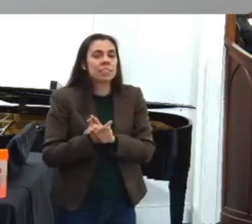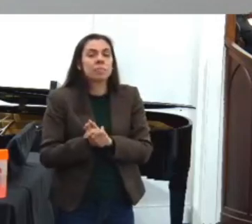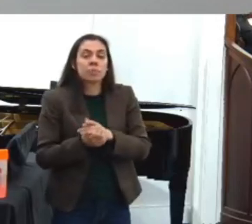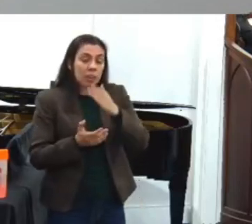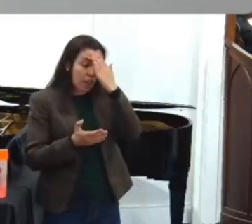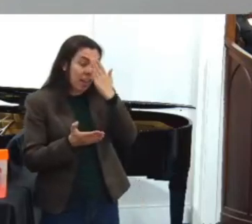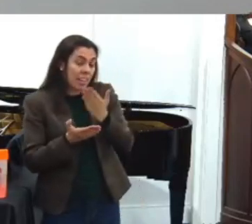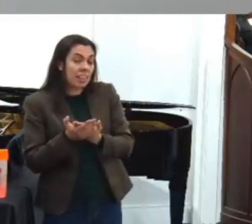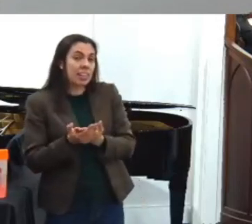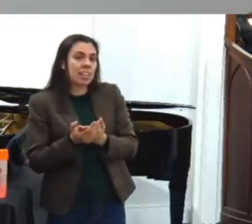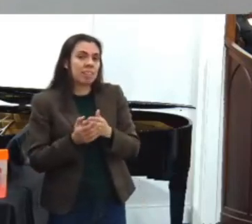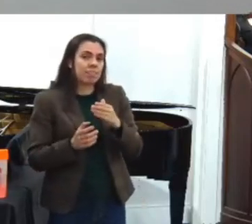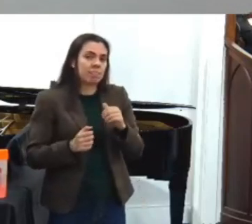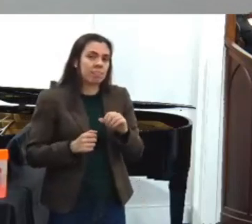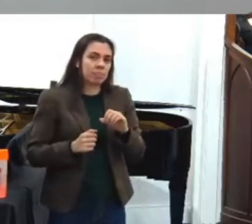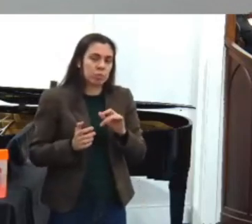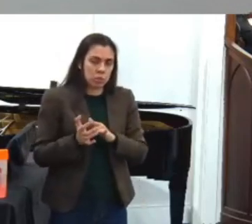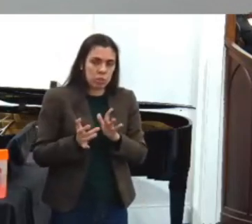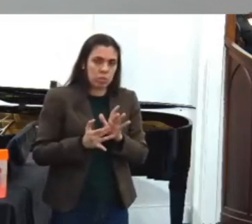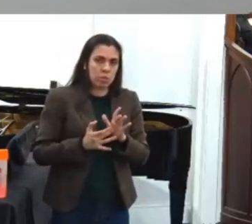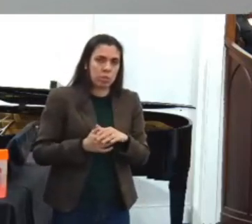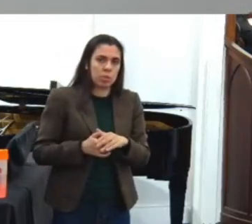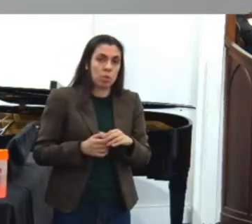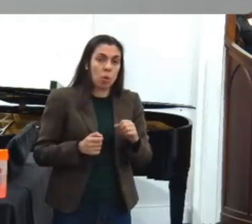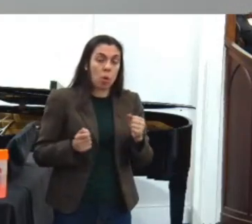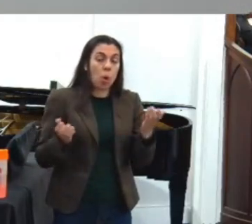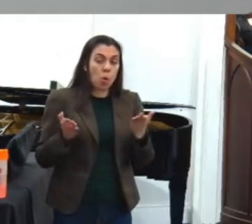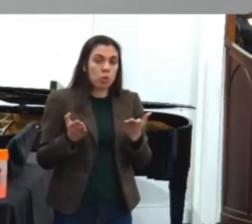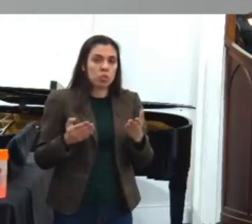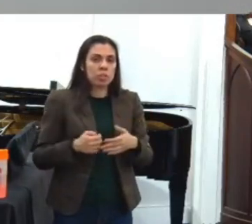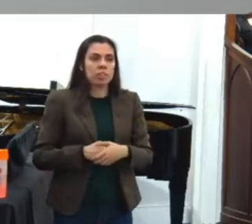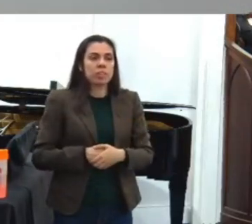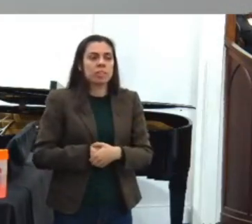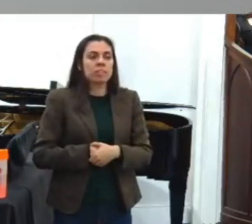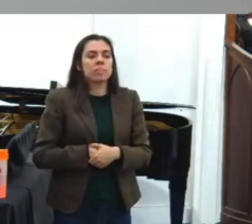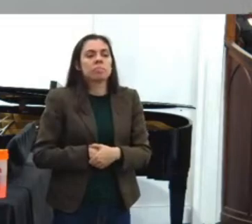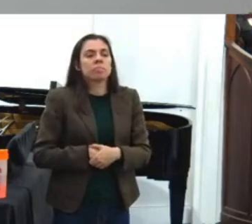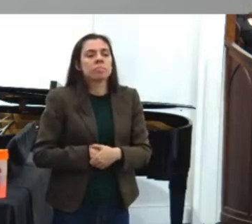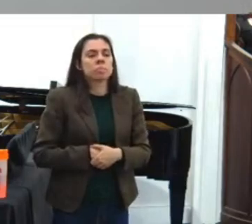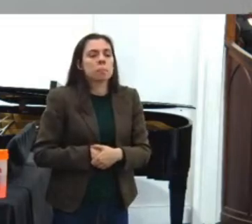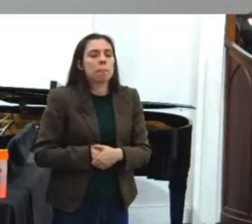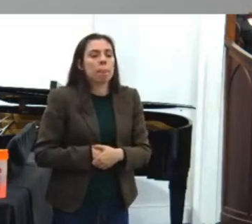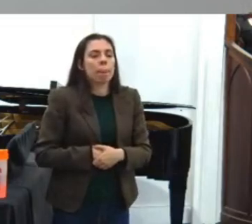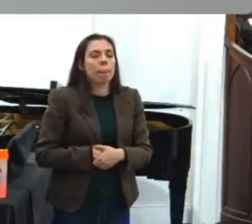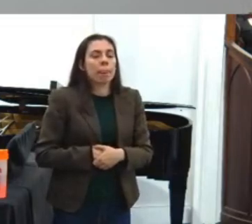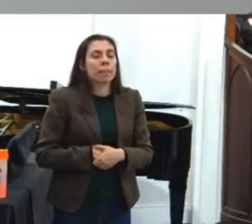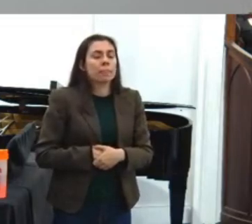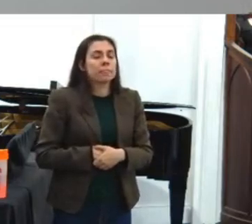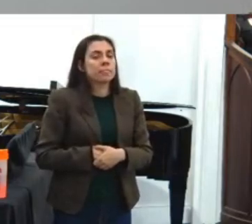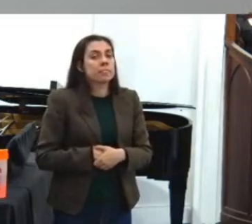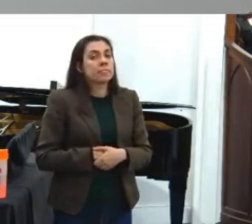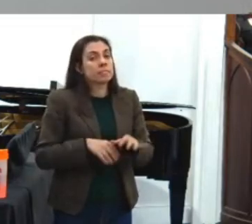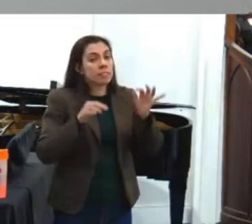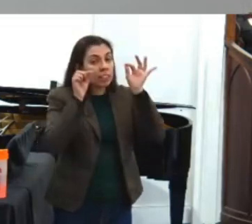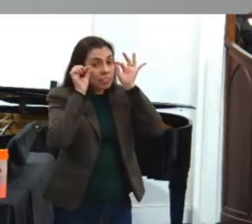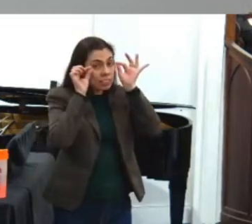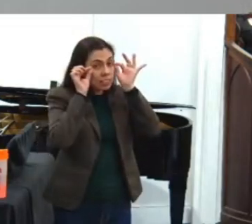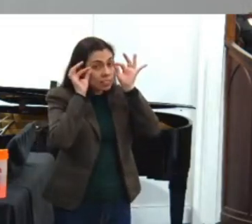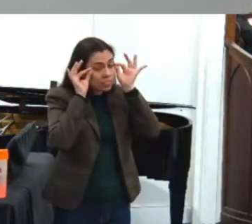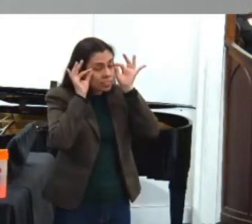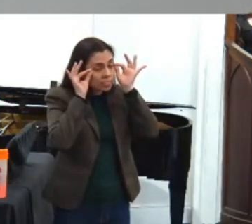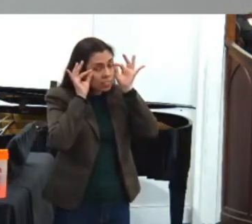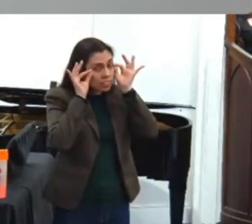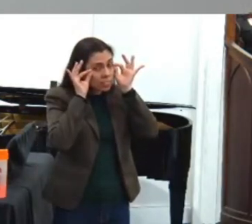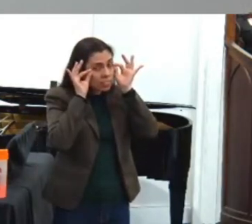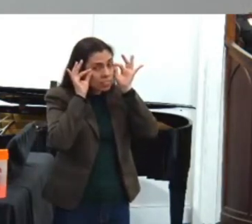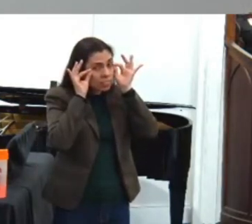O texto nos chama a atenção para o fato dos perigos do auto-engano, dos perigos da